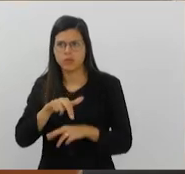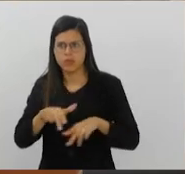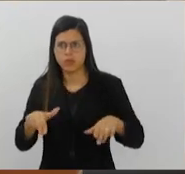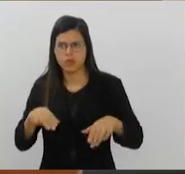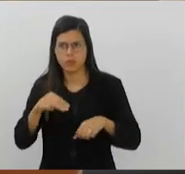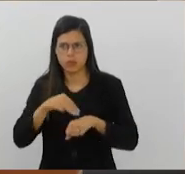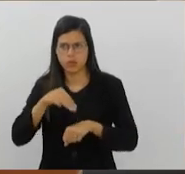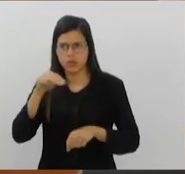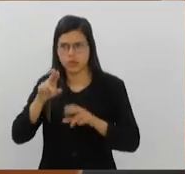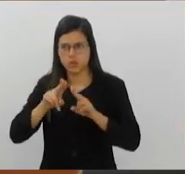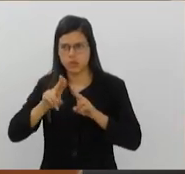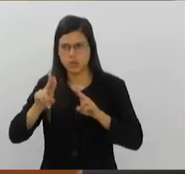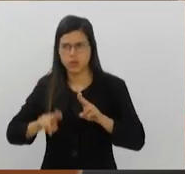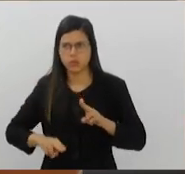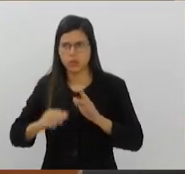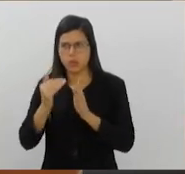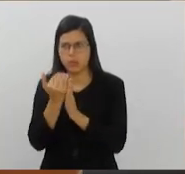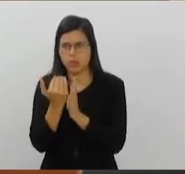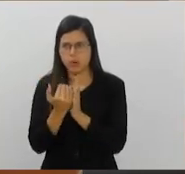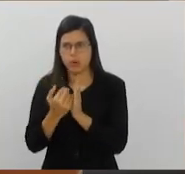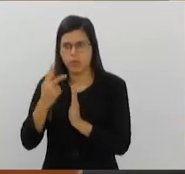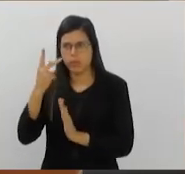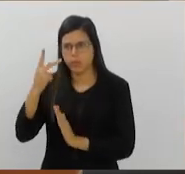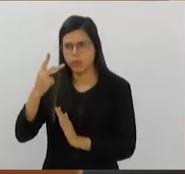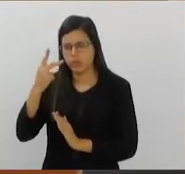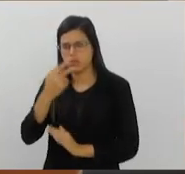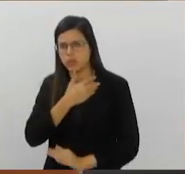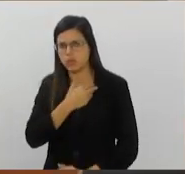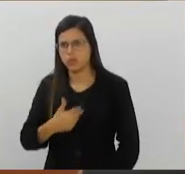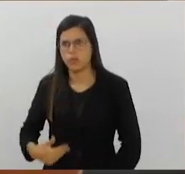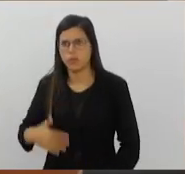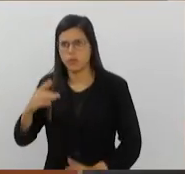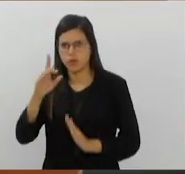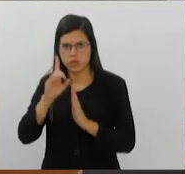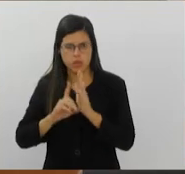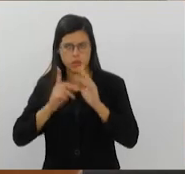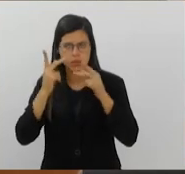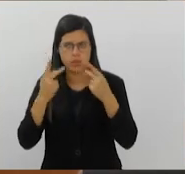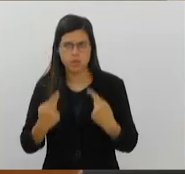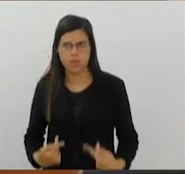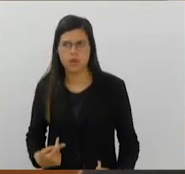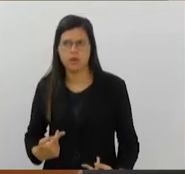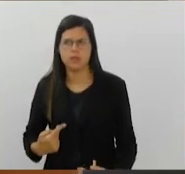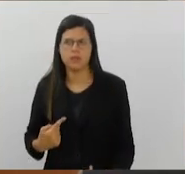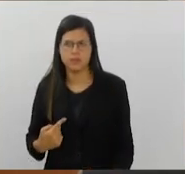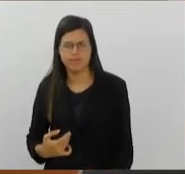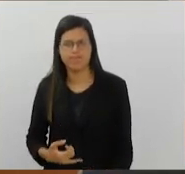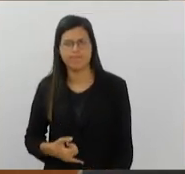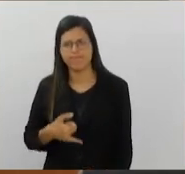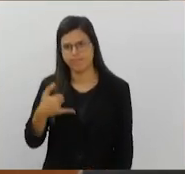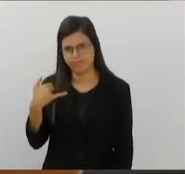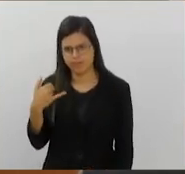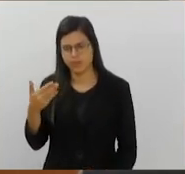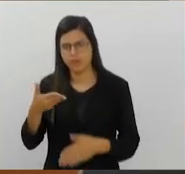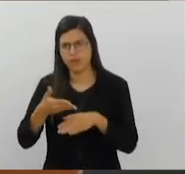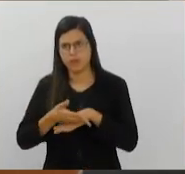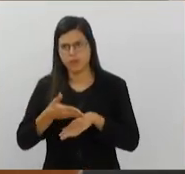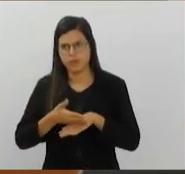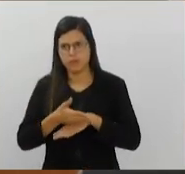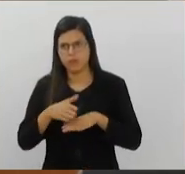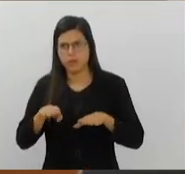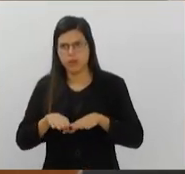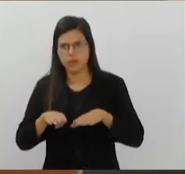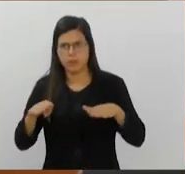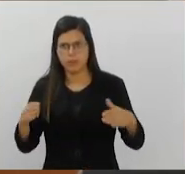programa Políticas Públicas em Direitos Humanos. É uma honra estar presente aqui nessa tarde, com essa